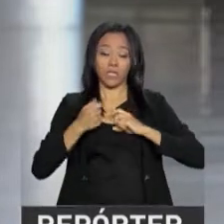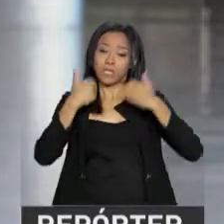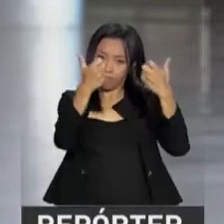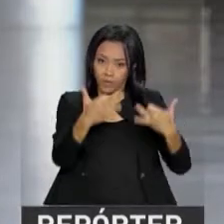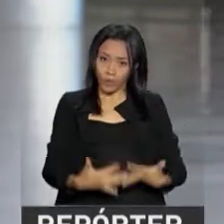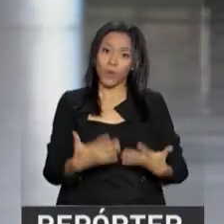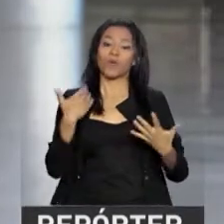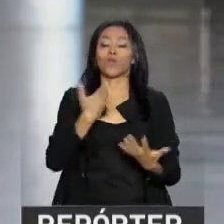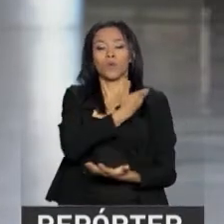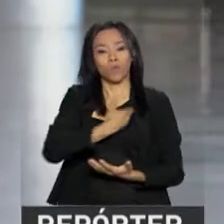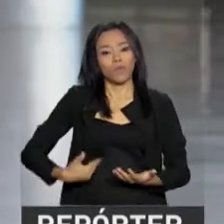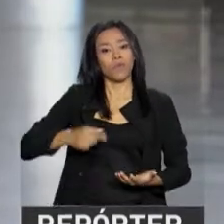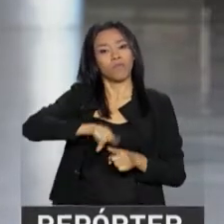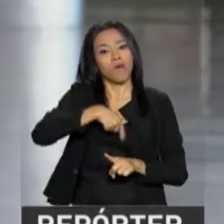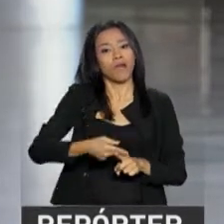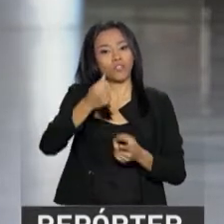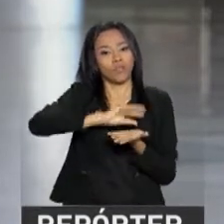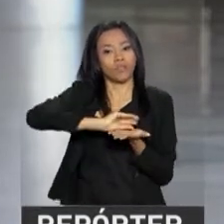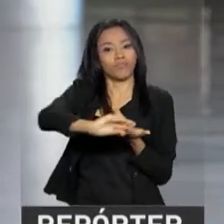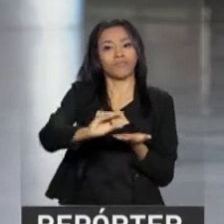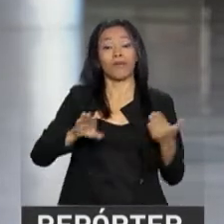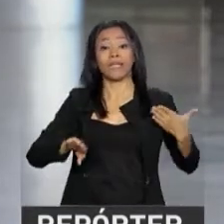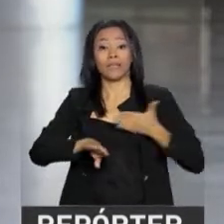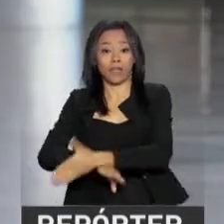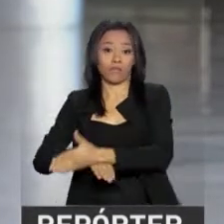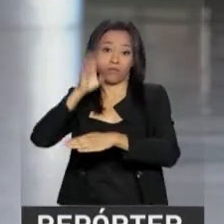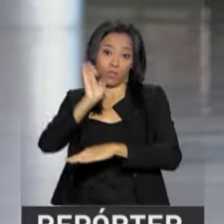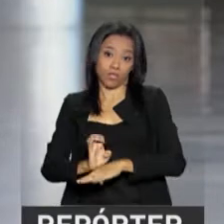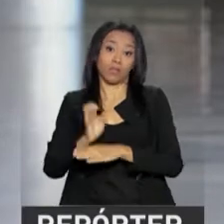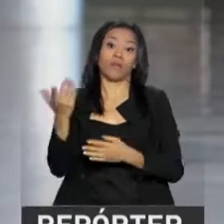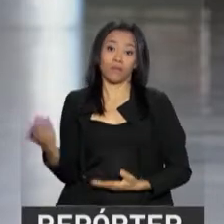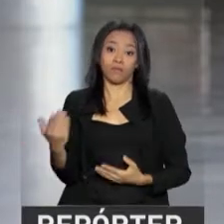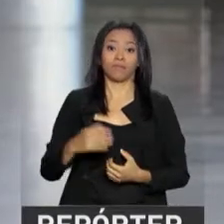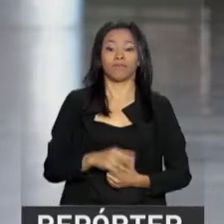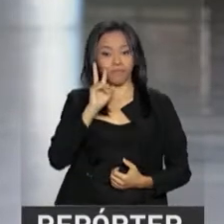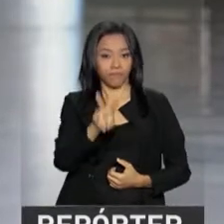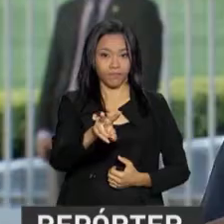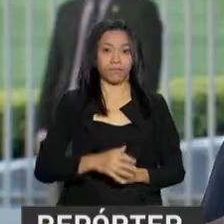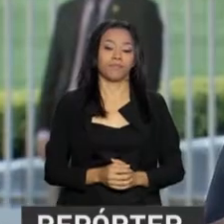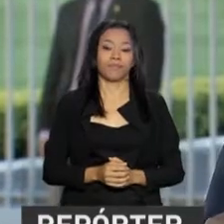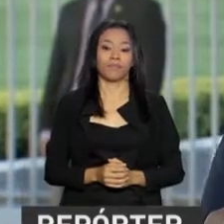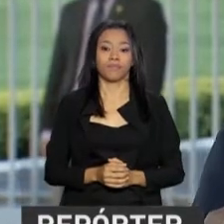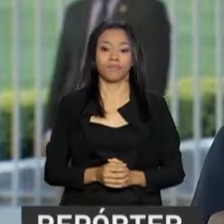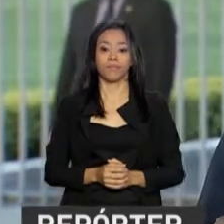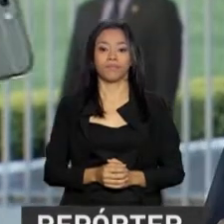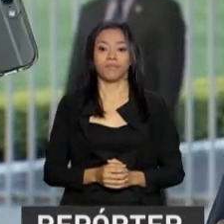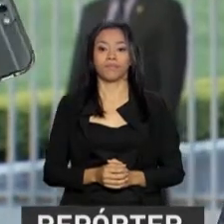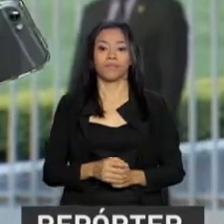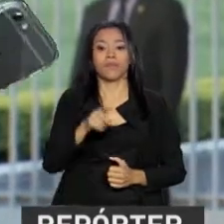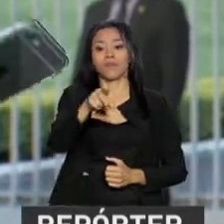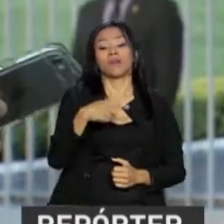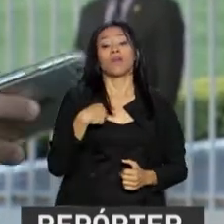governo vai liberar mais recursos para intervenção a segurança pública no rio de janeiro vamos ver nós teremos